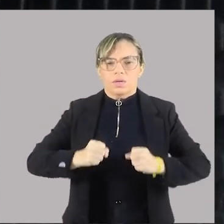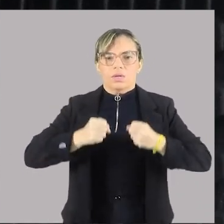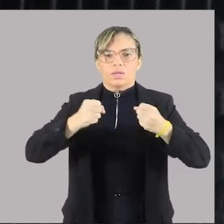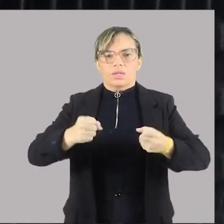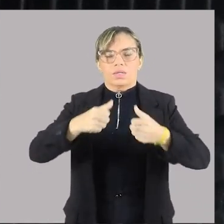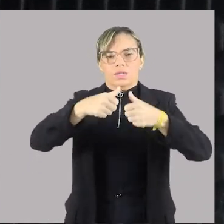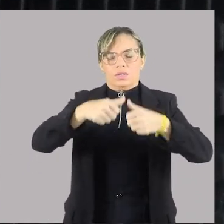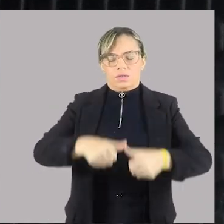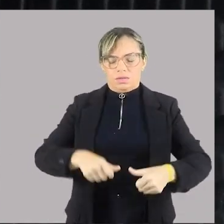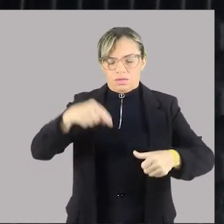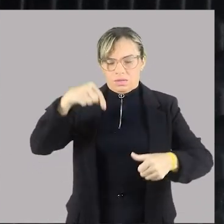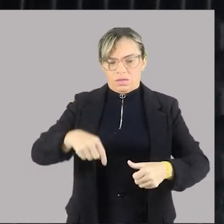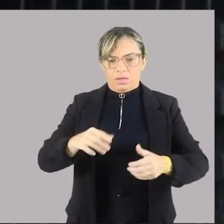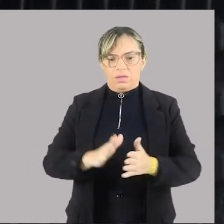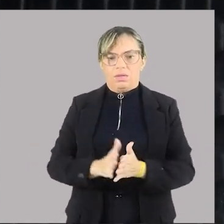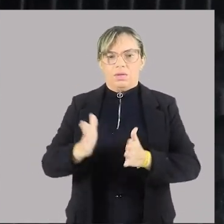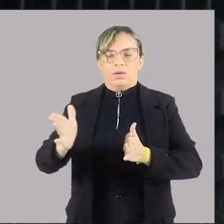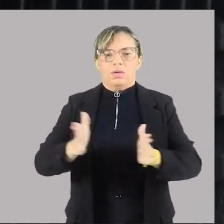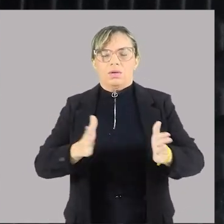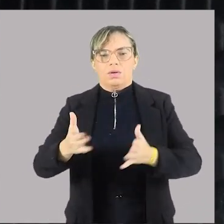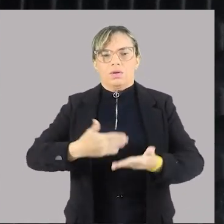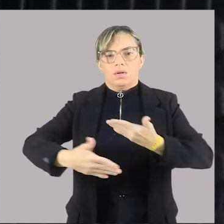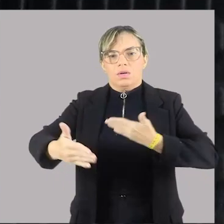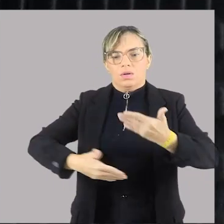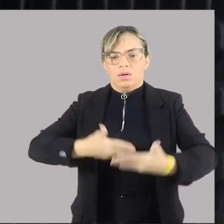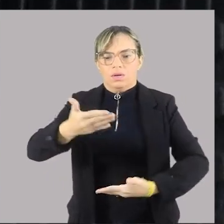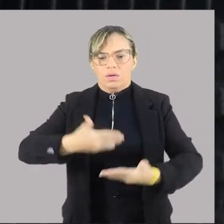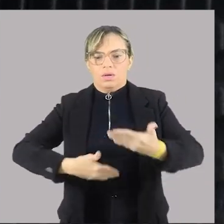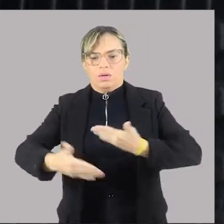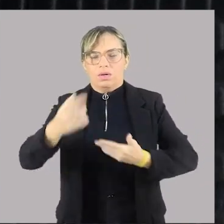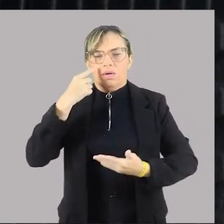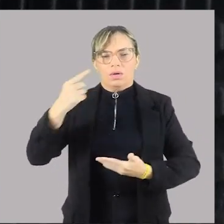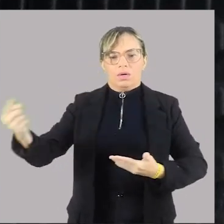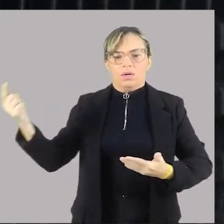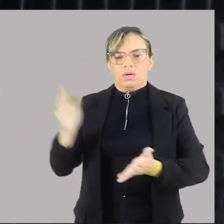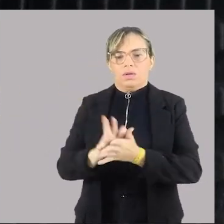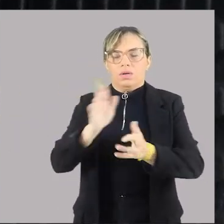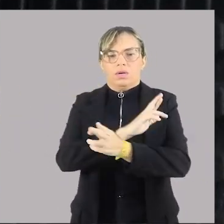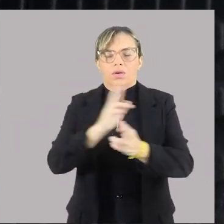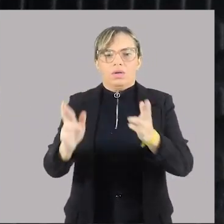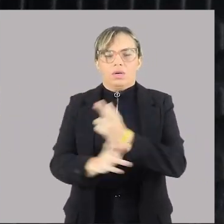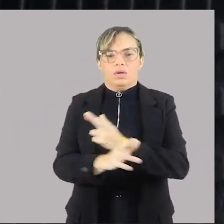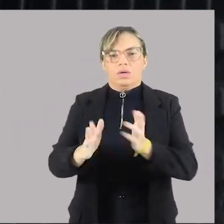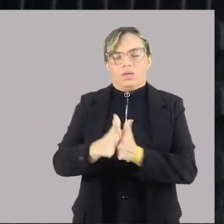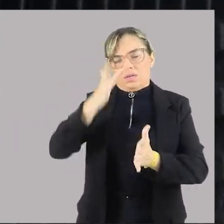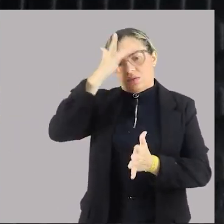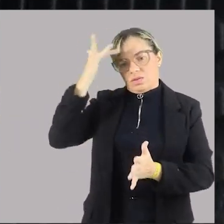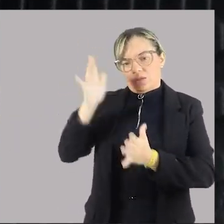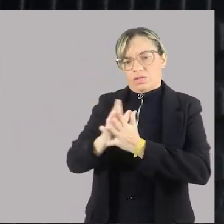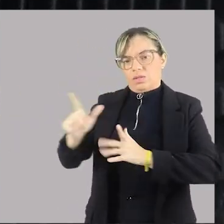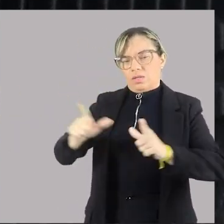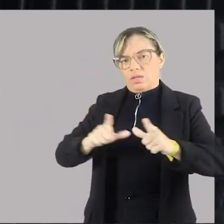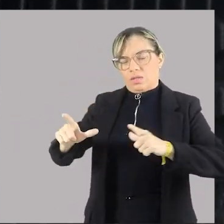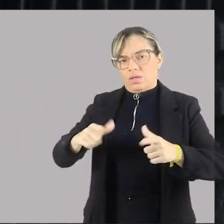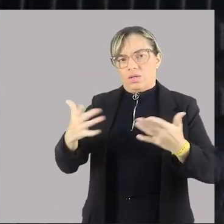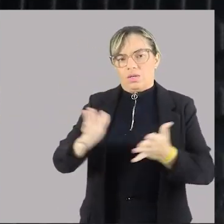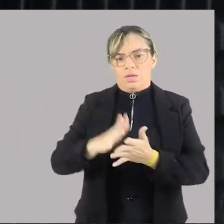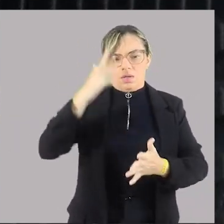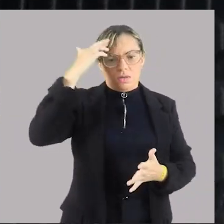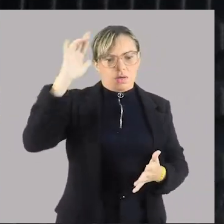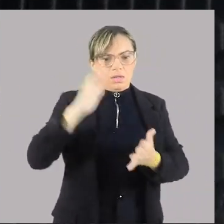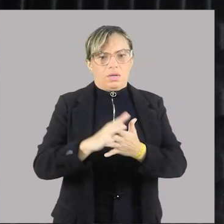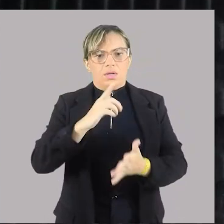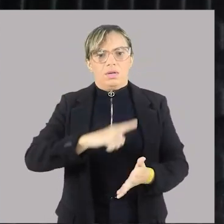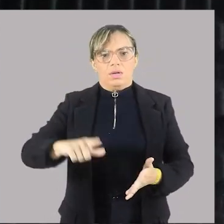aqui e ser o intermediário nessas relações entre patrões e empregado. Então, olha só, o que é que se tem aqui,